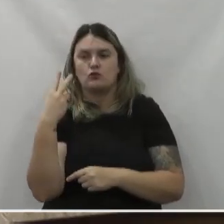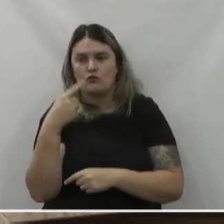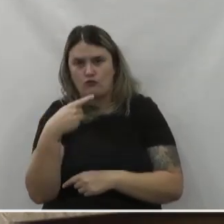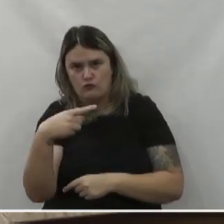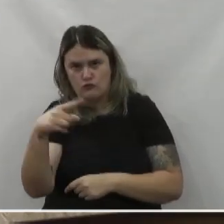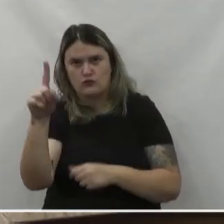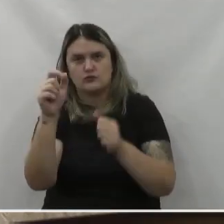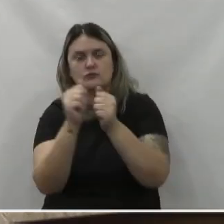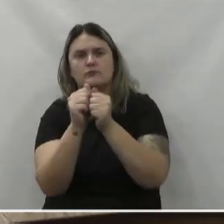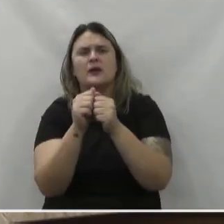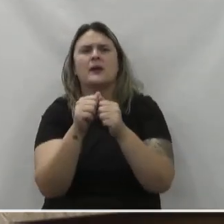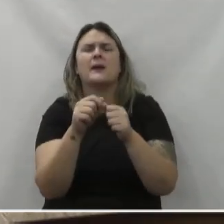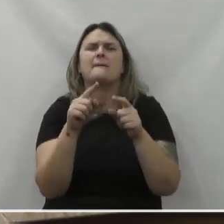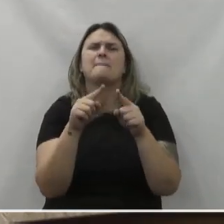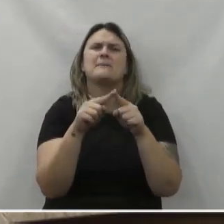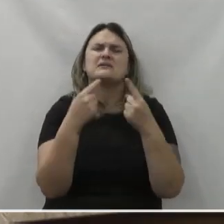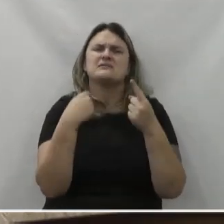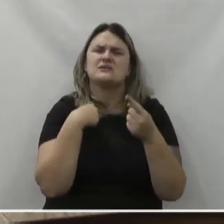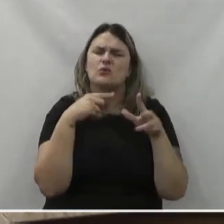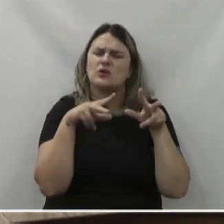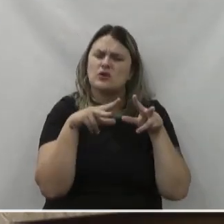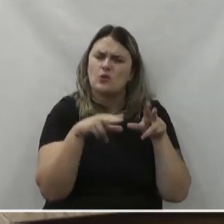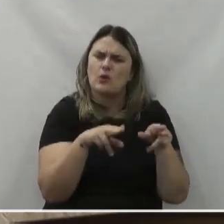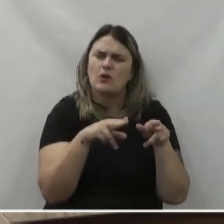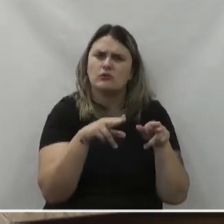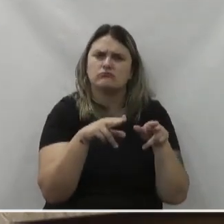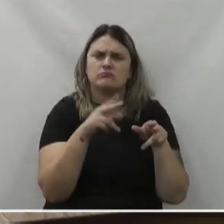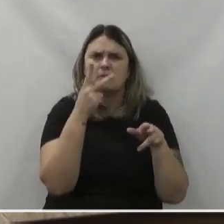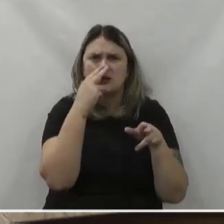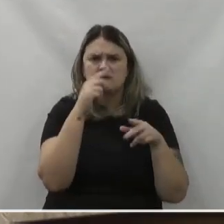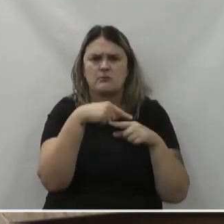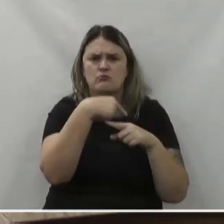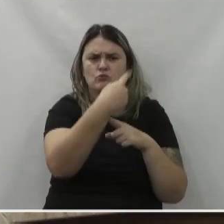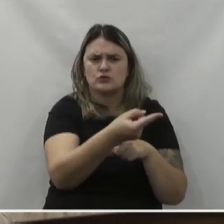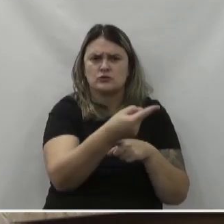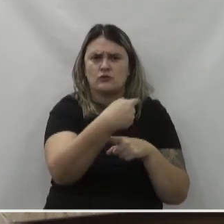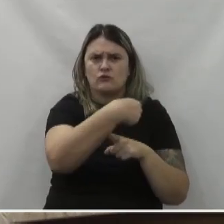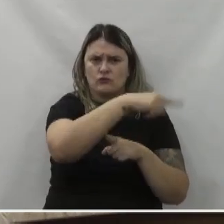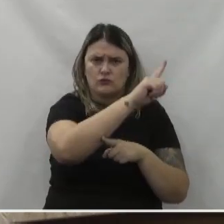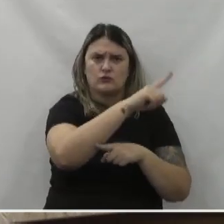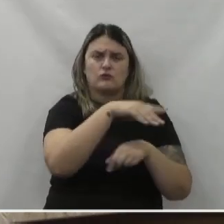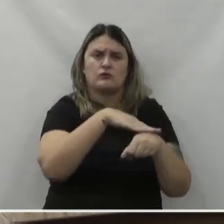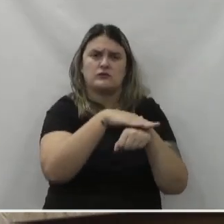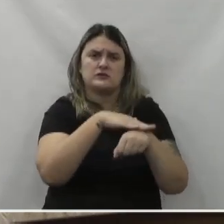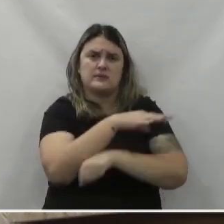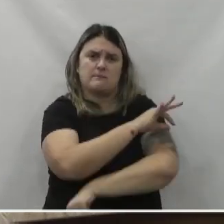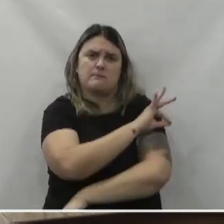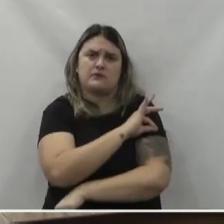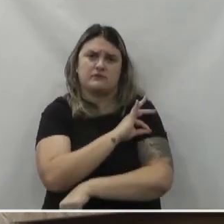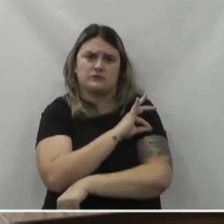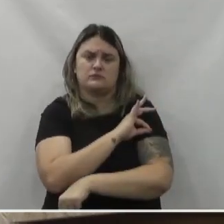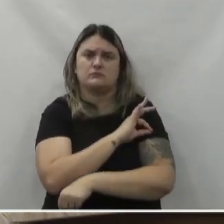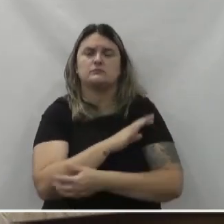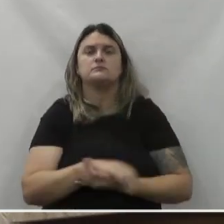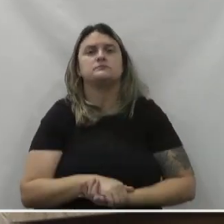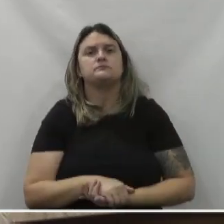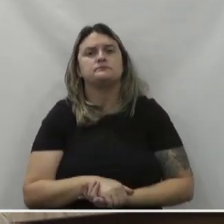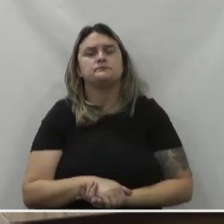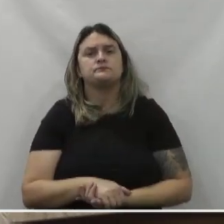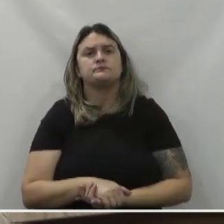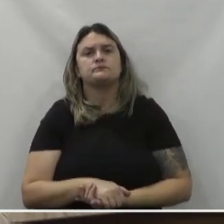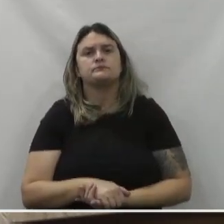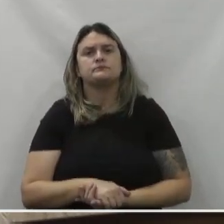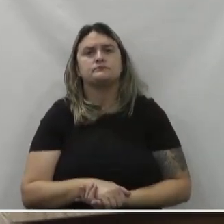né? Mas estive no mesmo dia, no dia posterior, falando com o prefeito municipal, que realmente foi